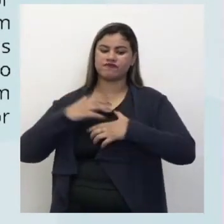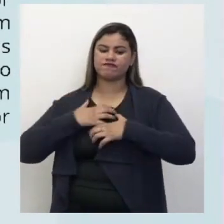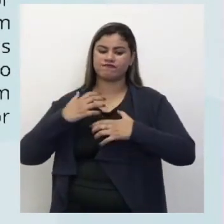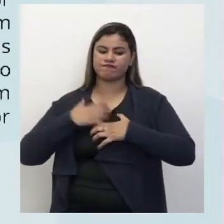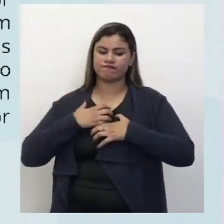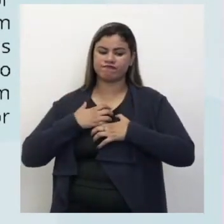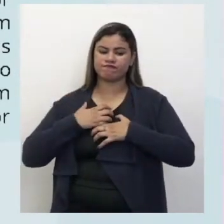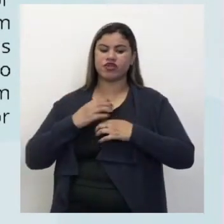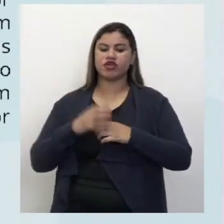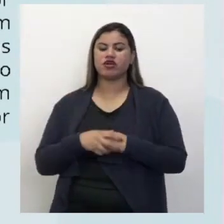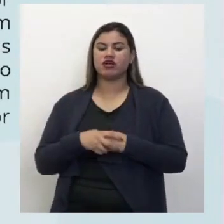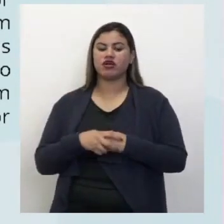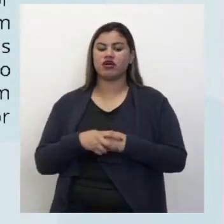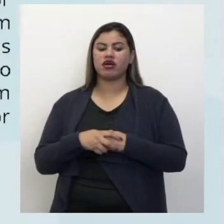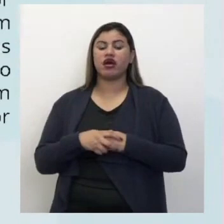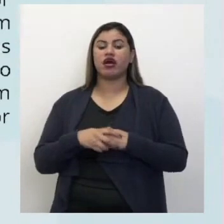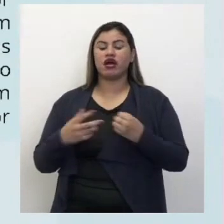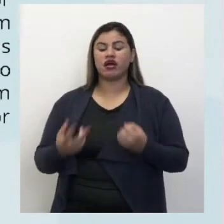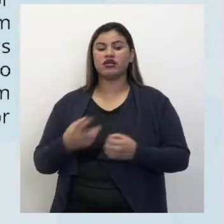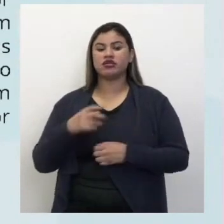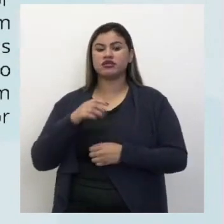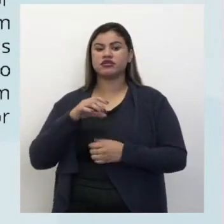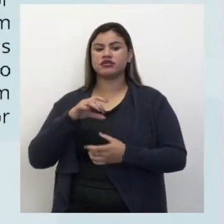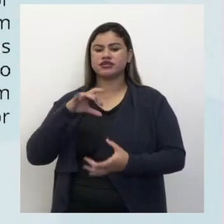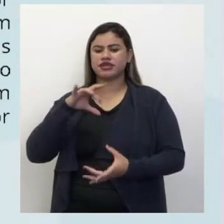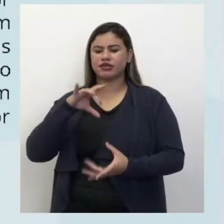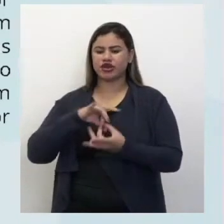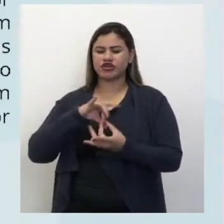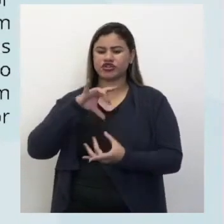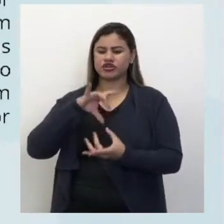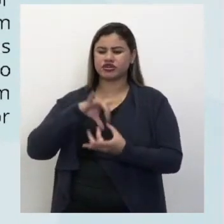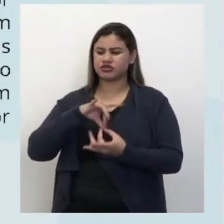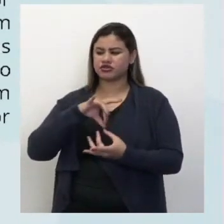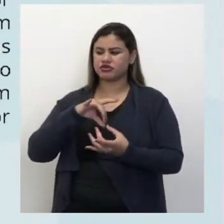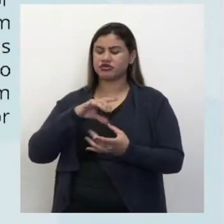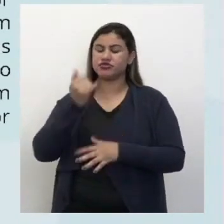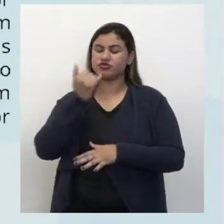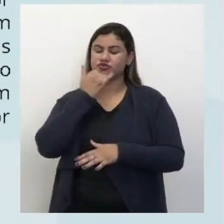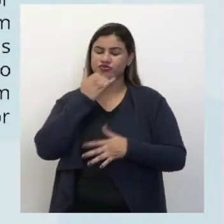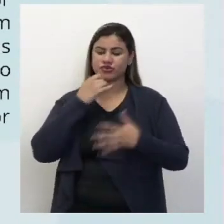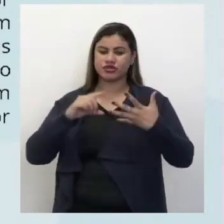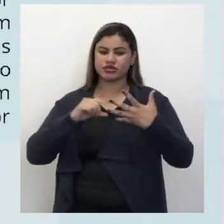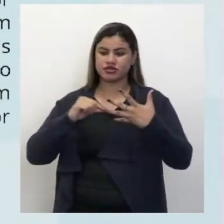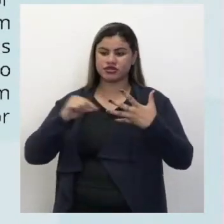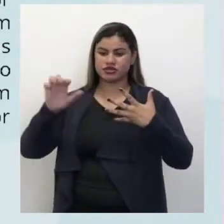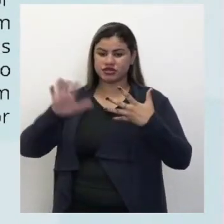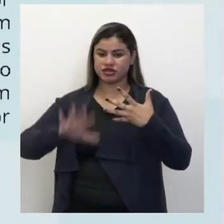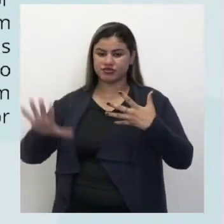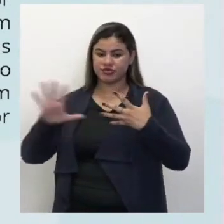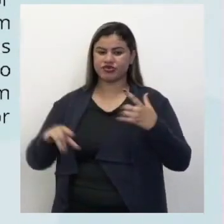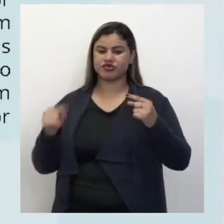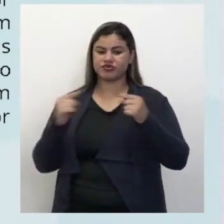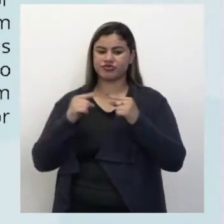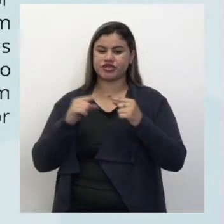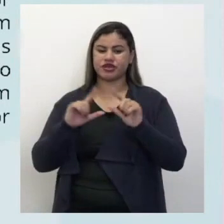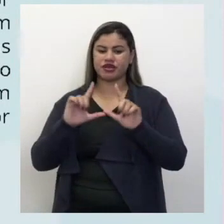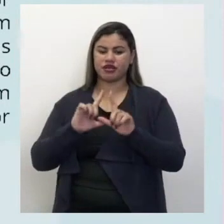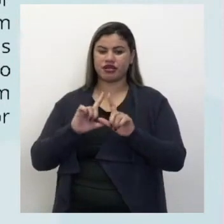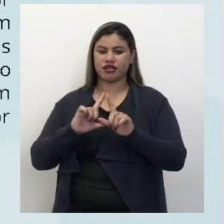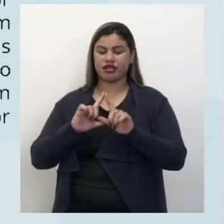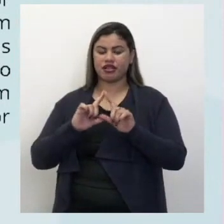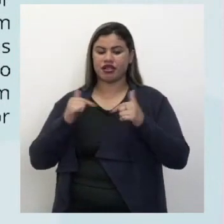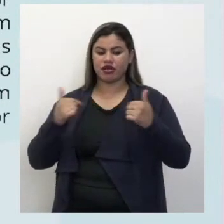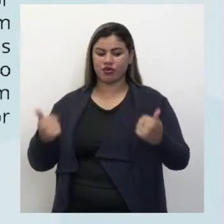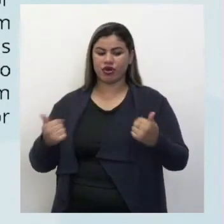lê. Por meio da semiótica, o leitor também é capaz de interpretar as palavras que formam o texto linguístico e atribuir